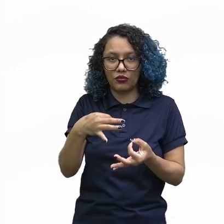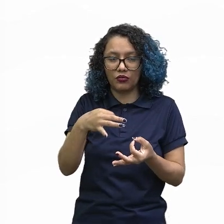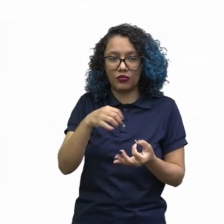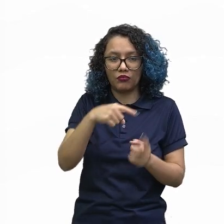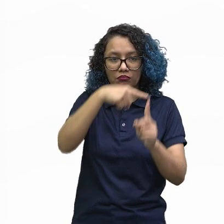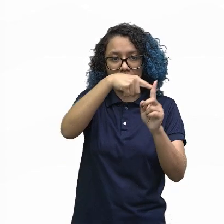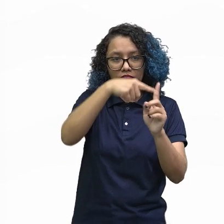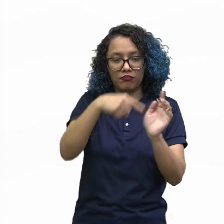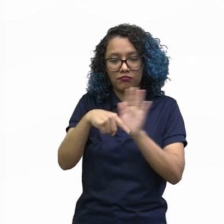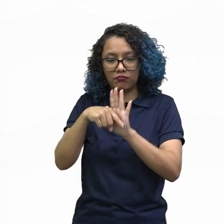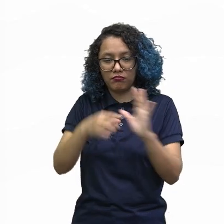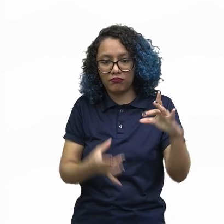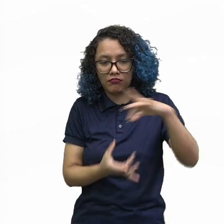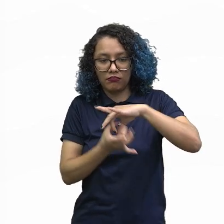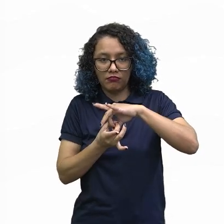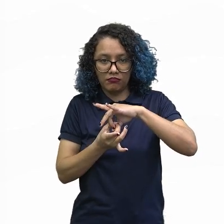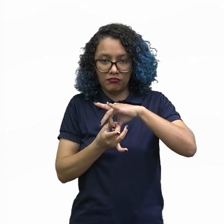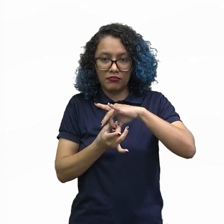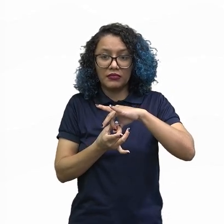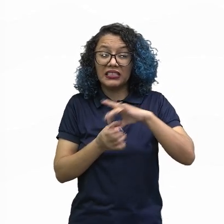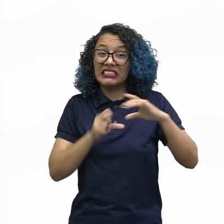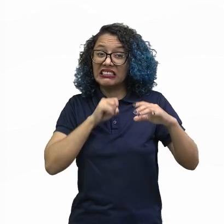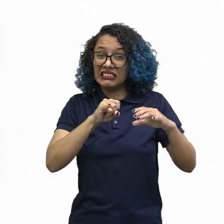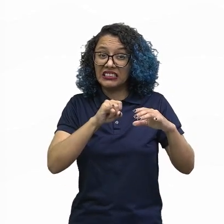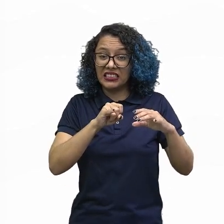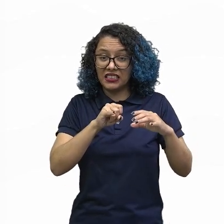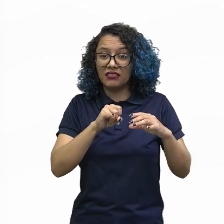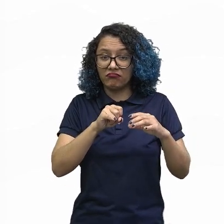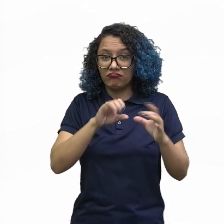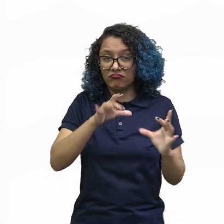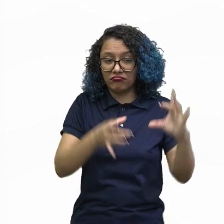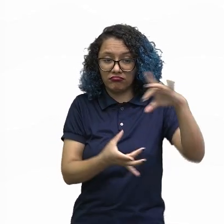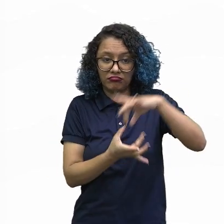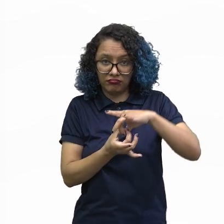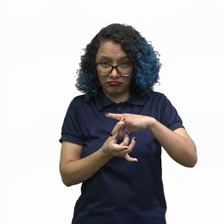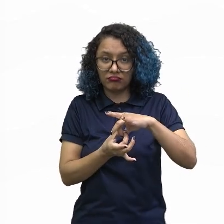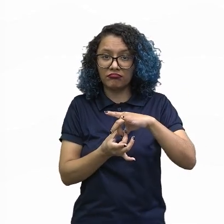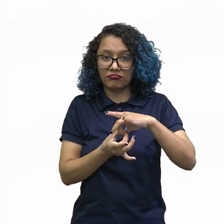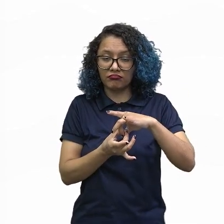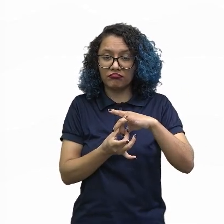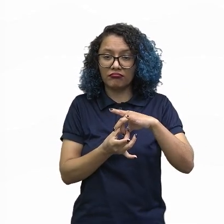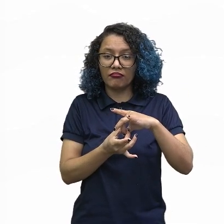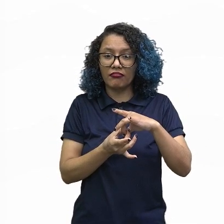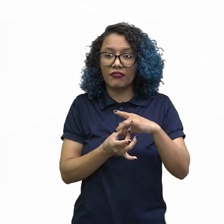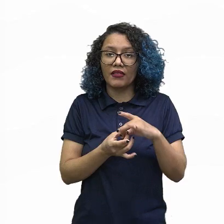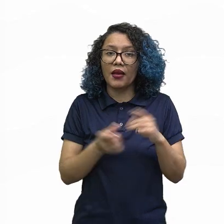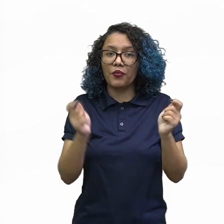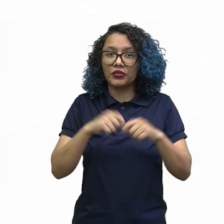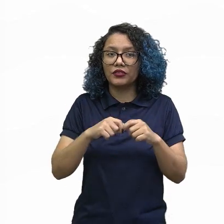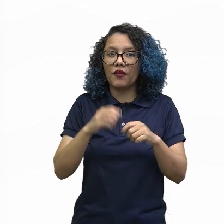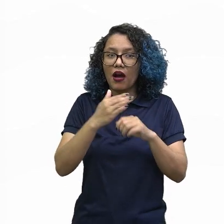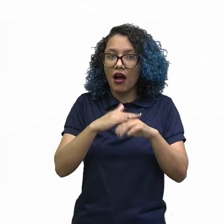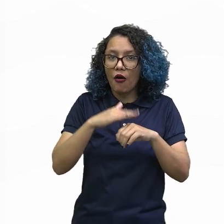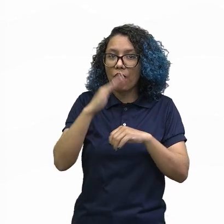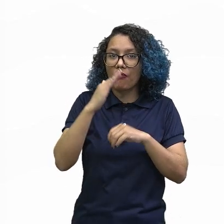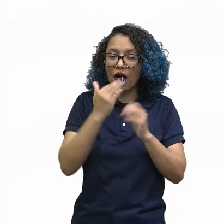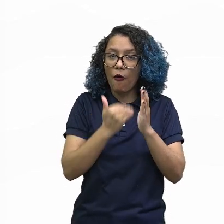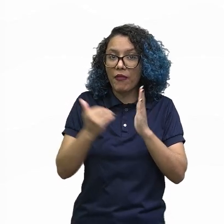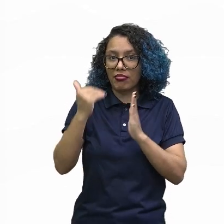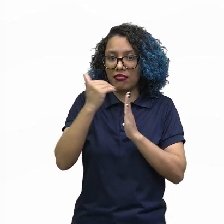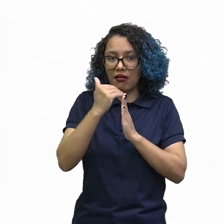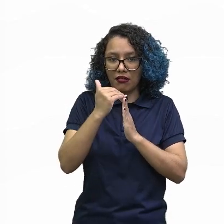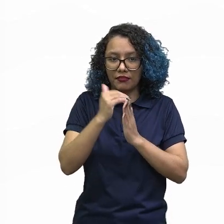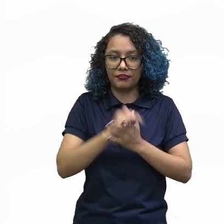associo em série, eu aumento a tensão. A tensão de cada gerador, ela é somada. Numa associação de geradores em